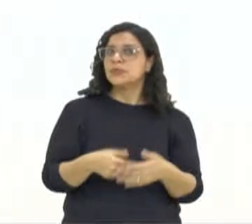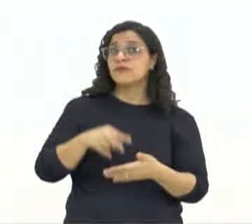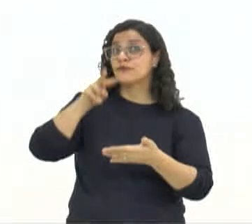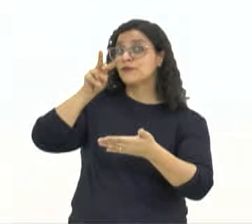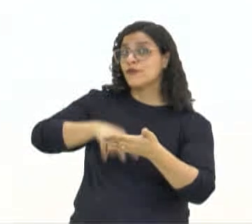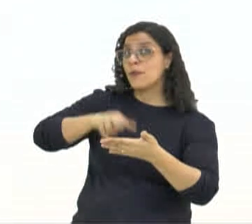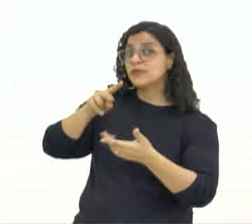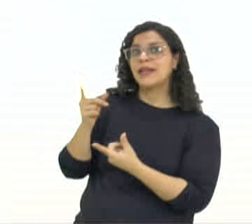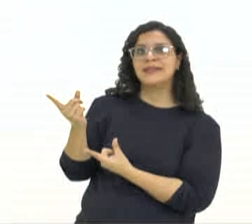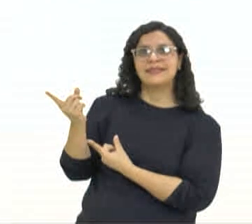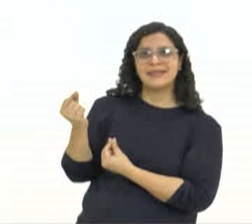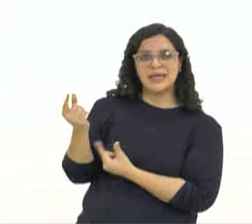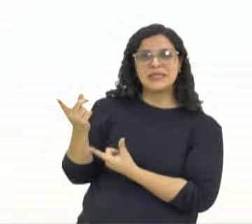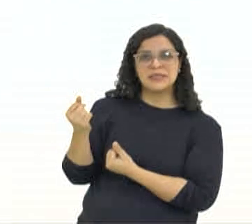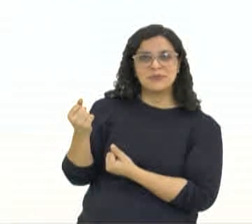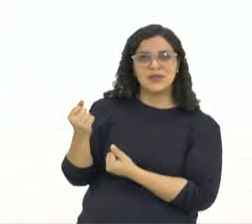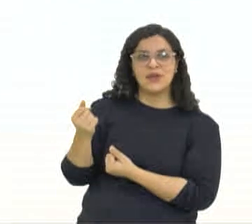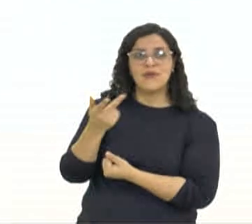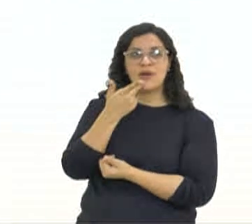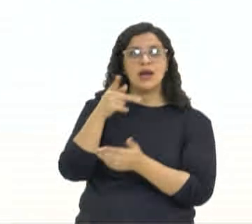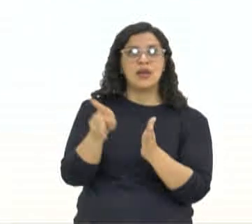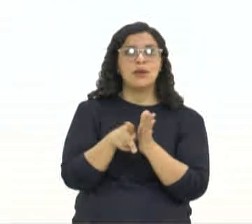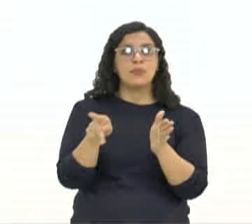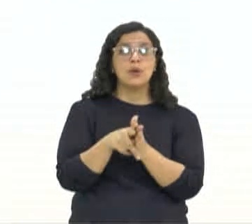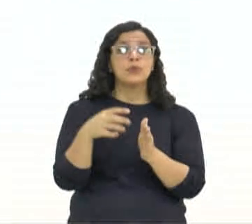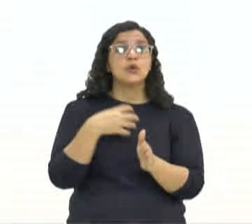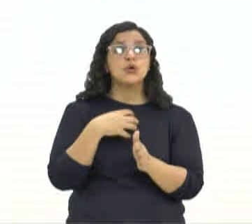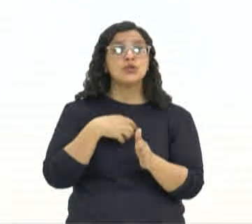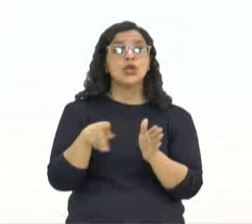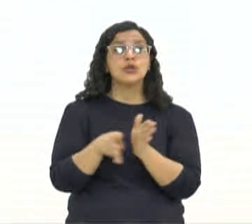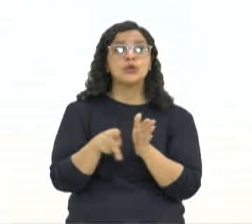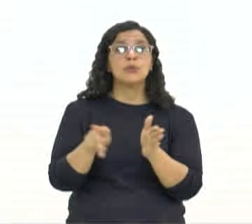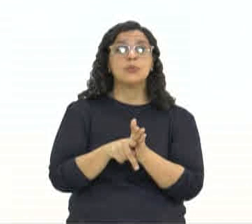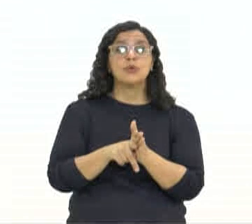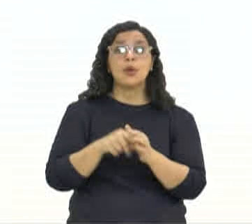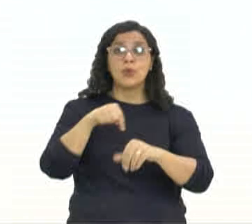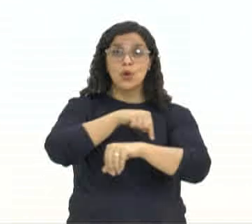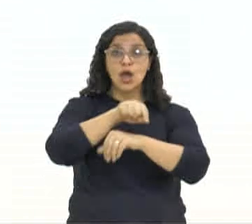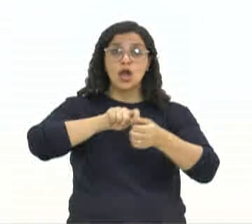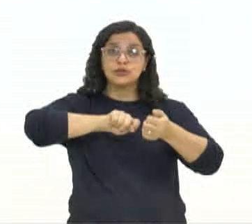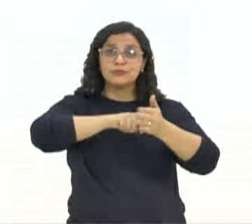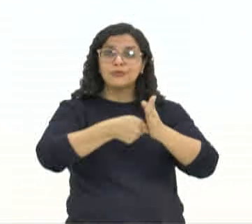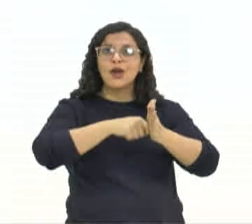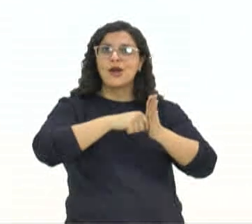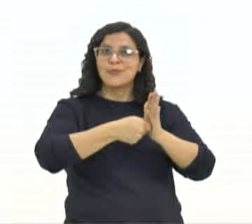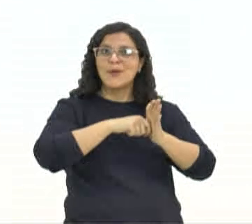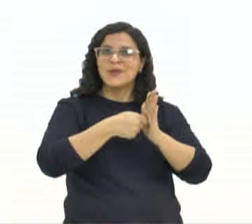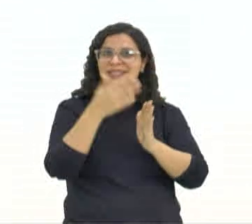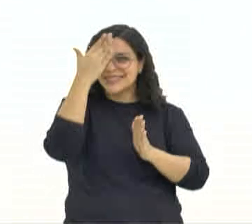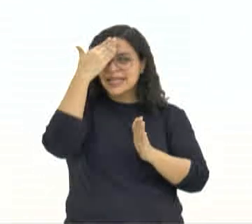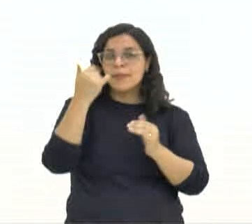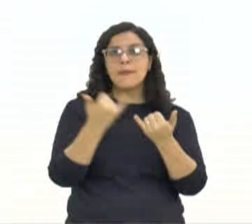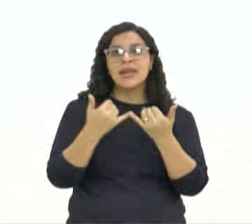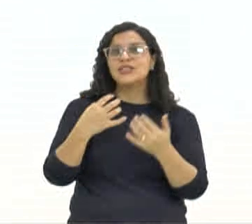título: Preâmbulo a las instrucciones para dar cuerda al reloj. Então seria assim, como se fosse uma